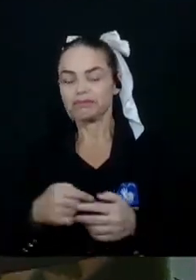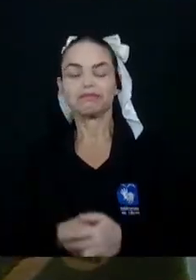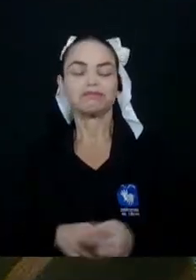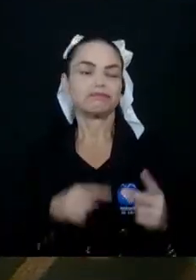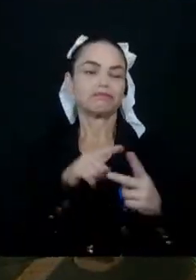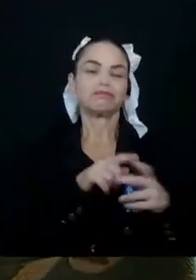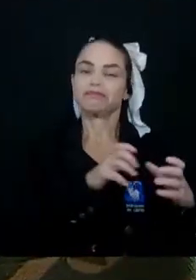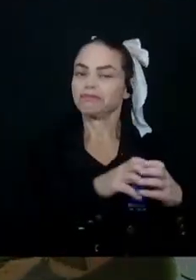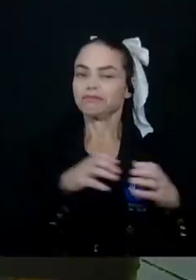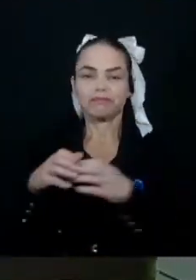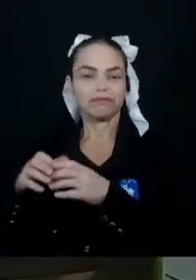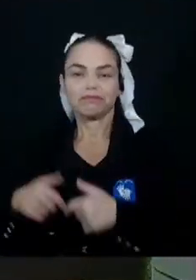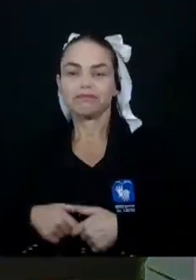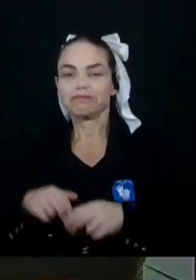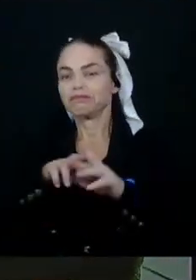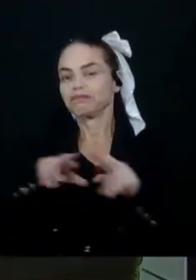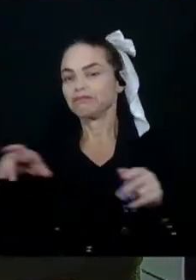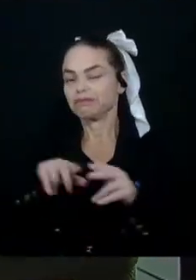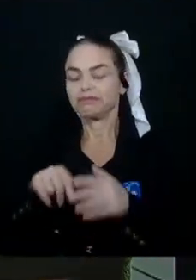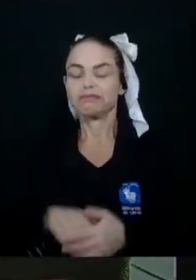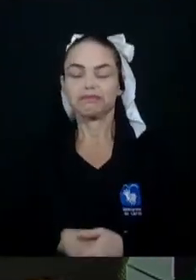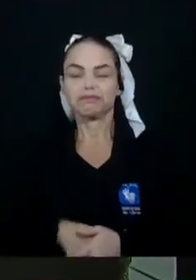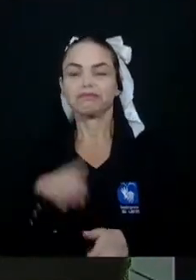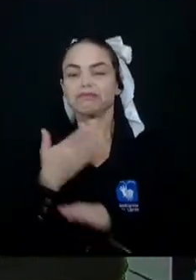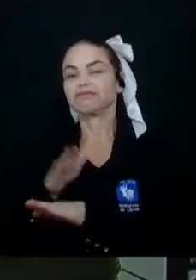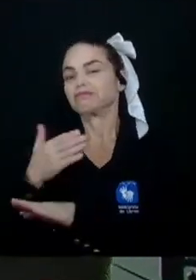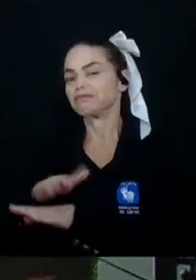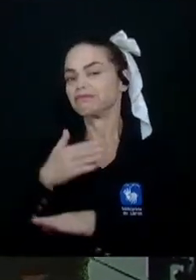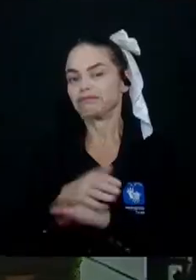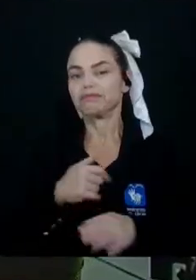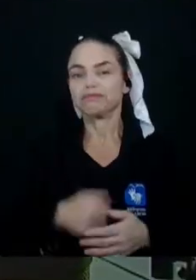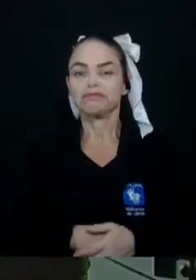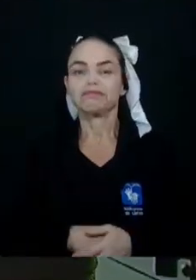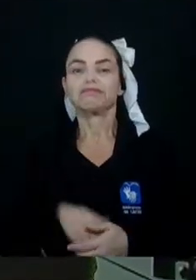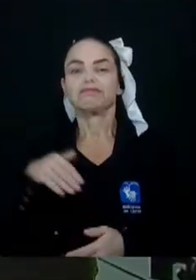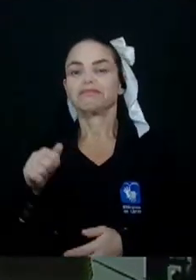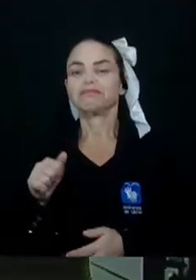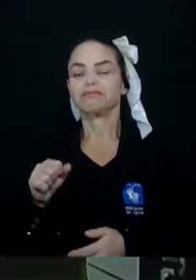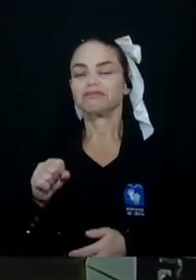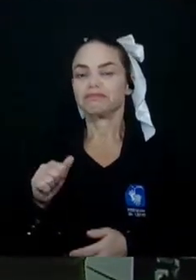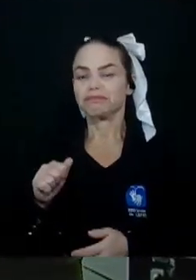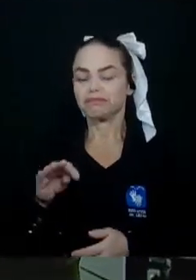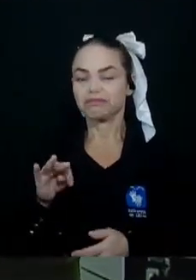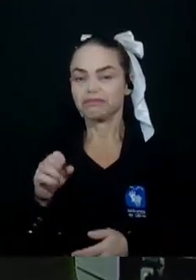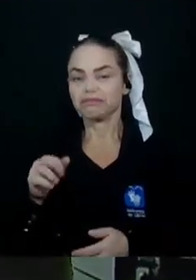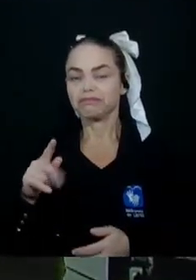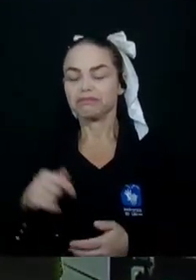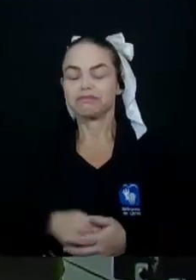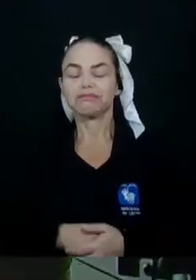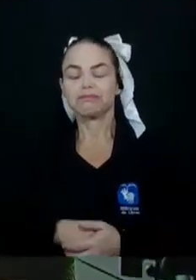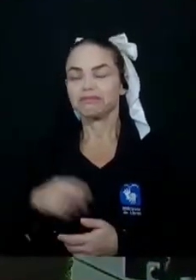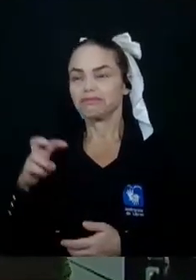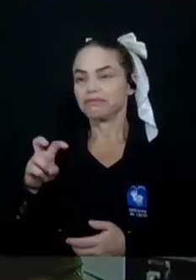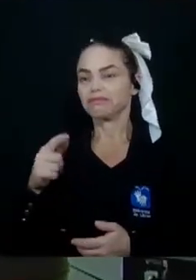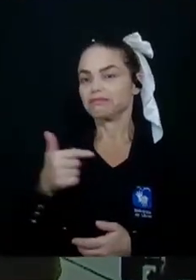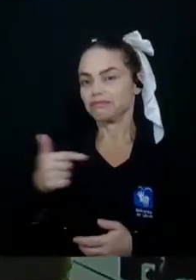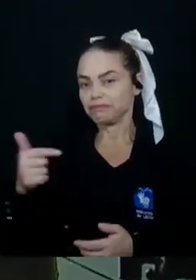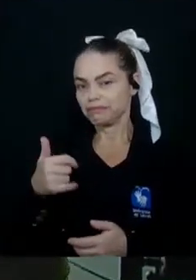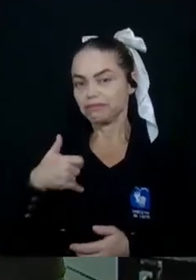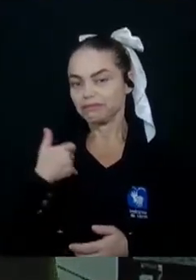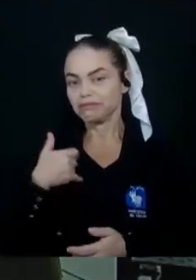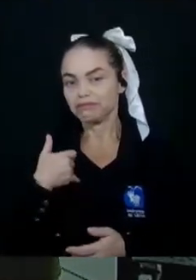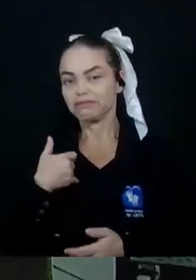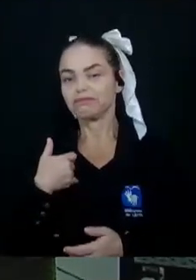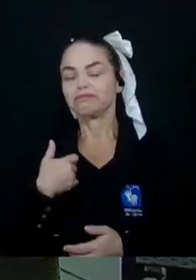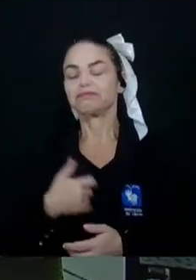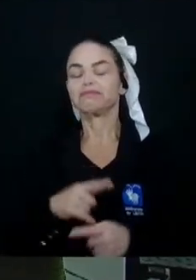Hoje eu participo na Master, né? Vou para 52 anos, né? Já competi muito